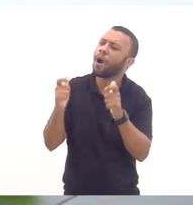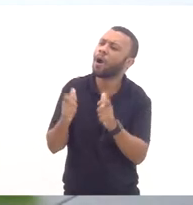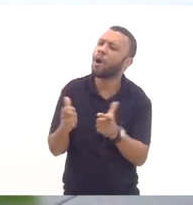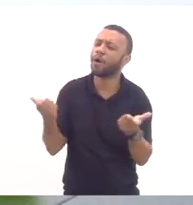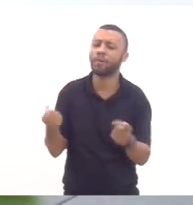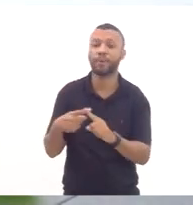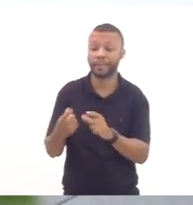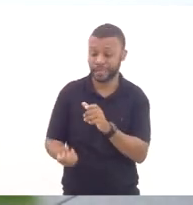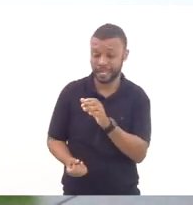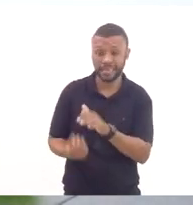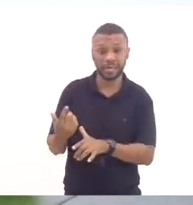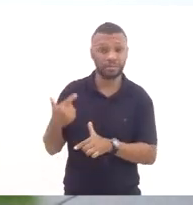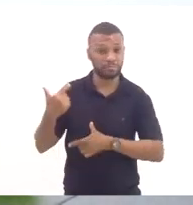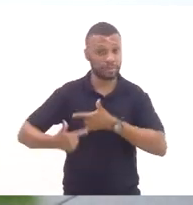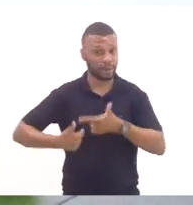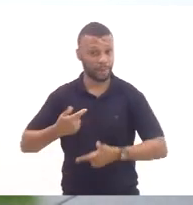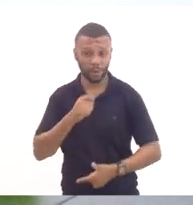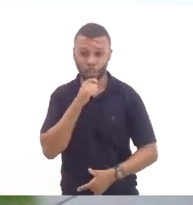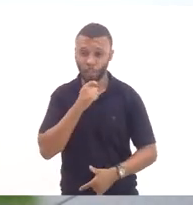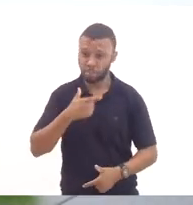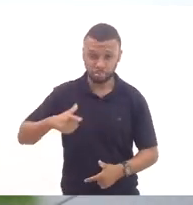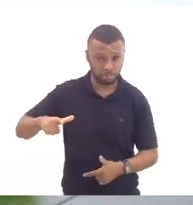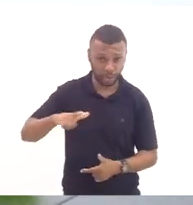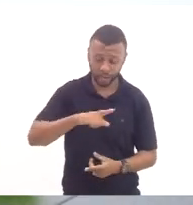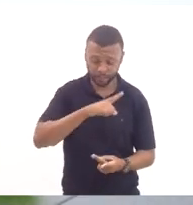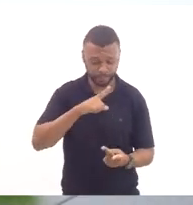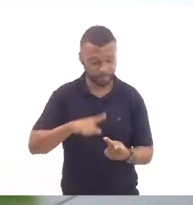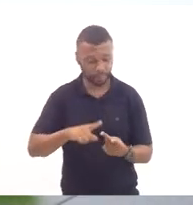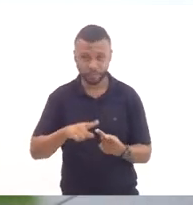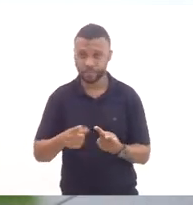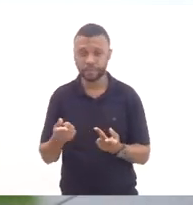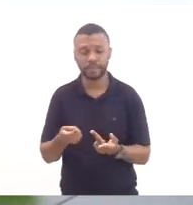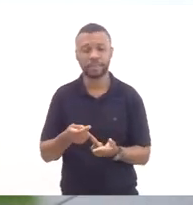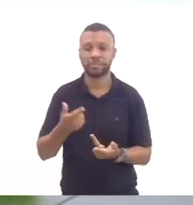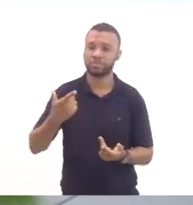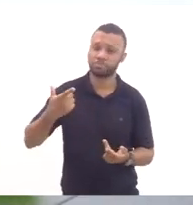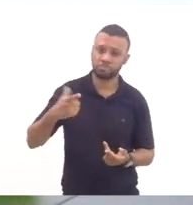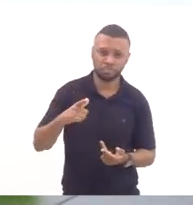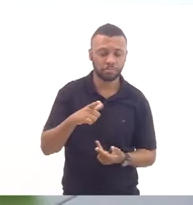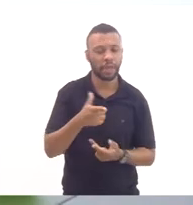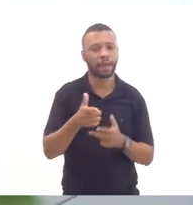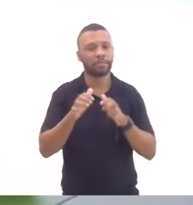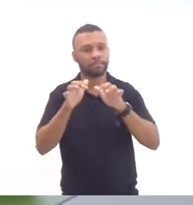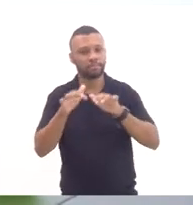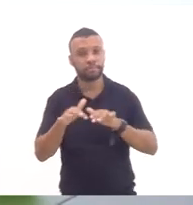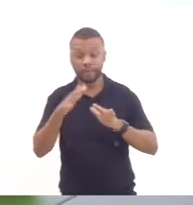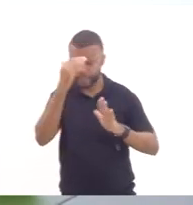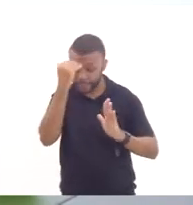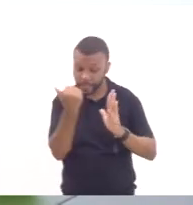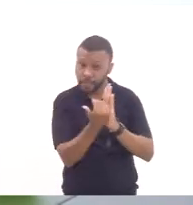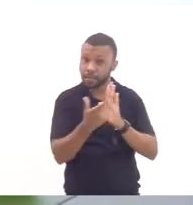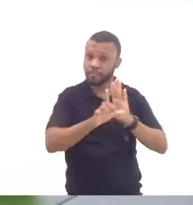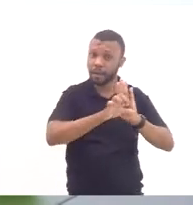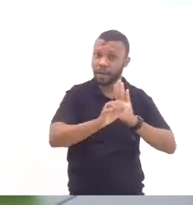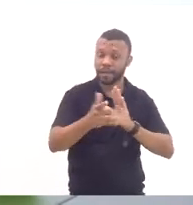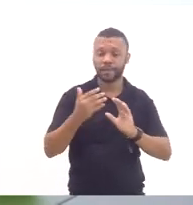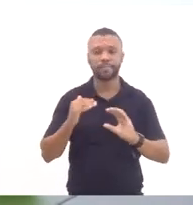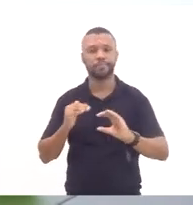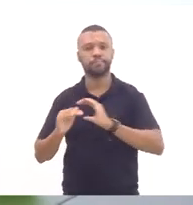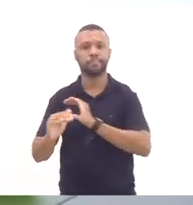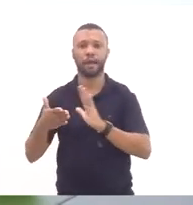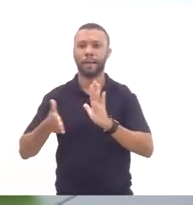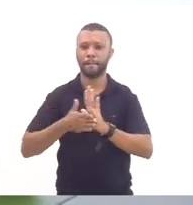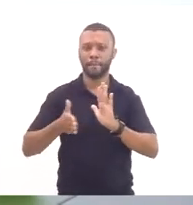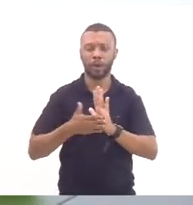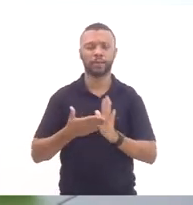está criando trabalho, não está mandando, como tem que ser feito pela lei, enviar a nossa proposta